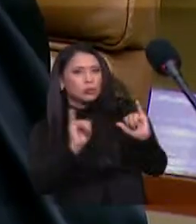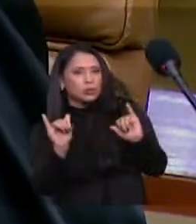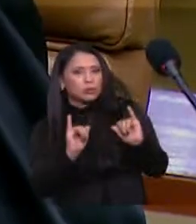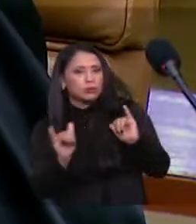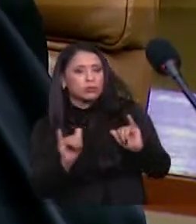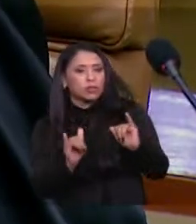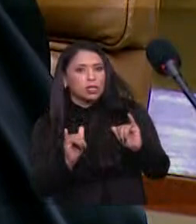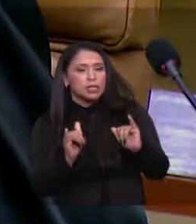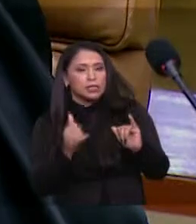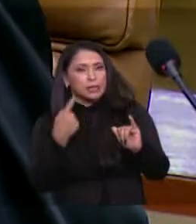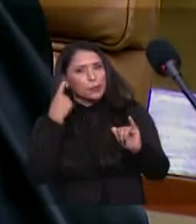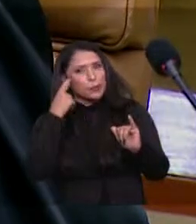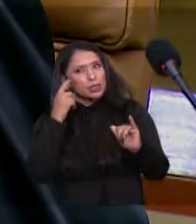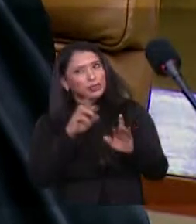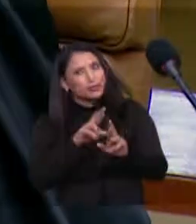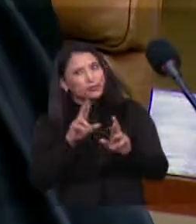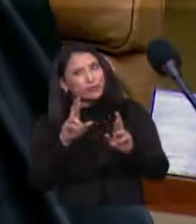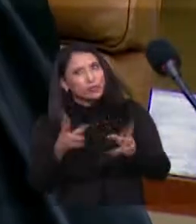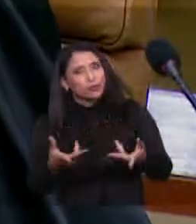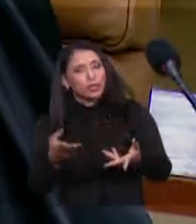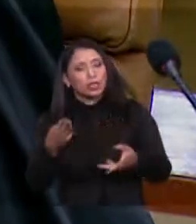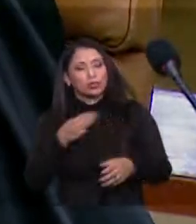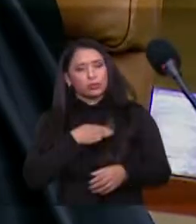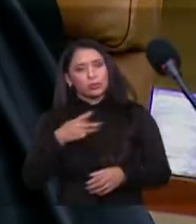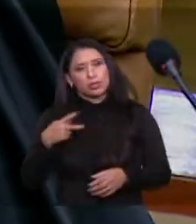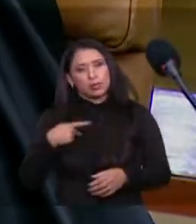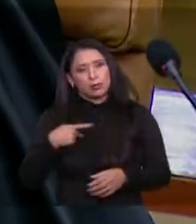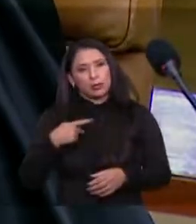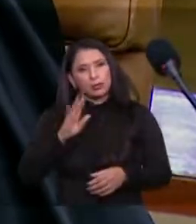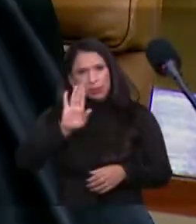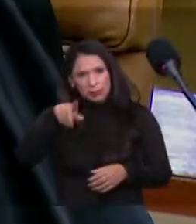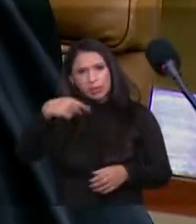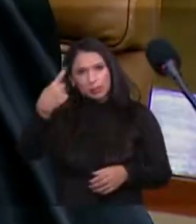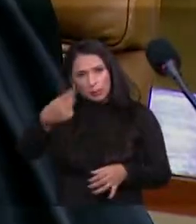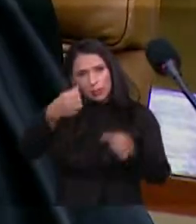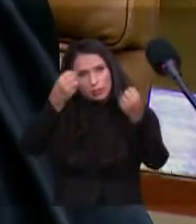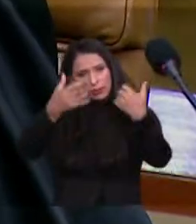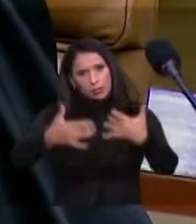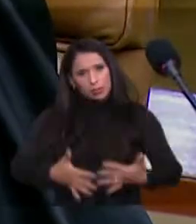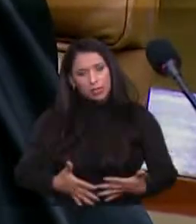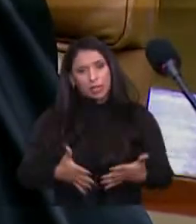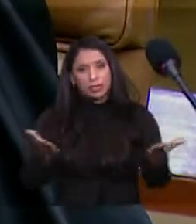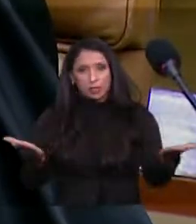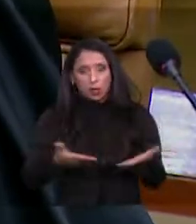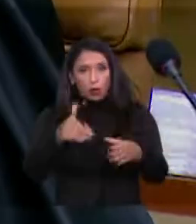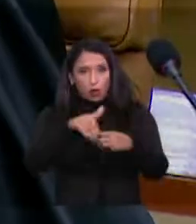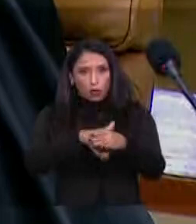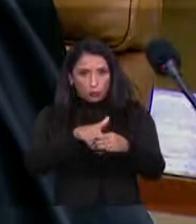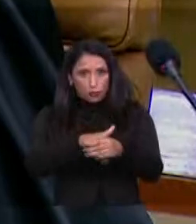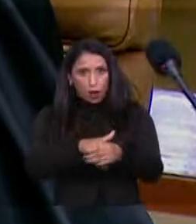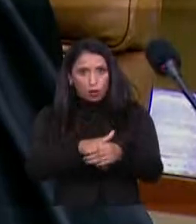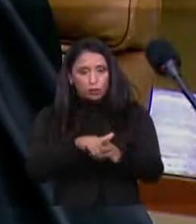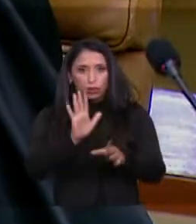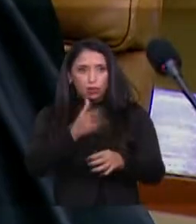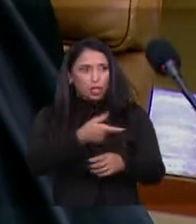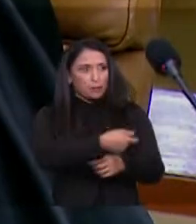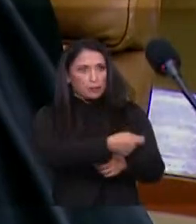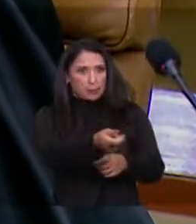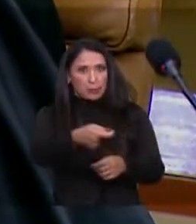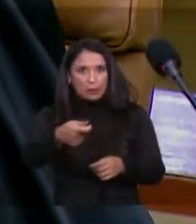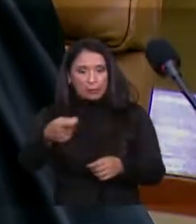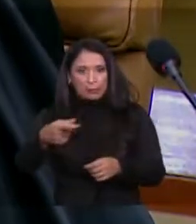coincidir com o pedido do Ministério Público mas disso falarei adiante então distribuir uma versão atualizada do voto e